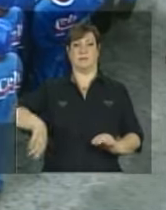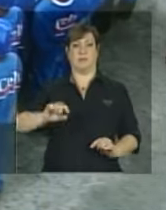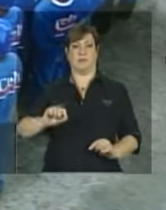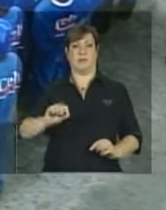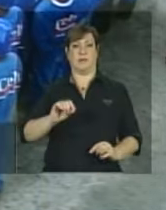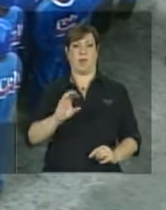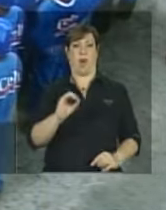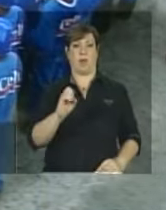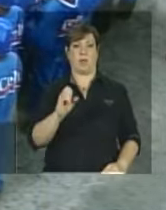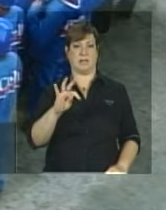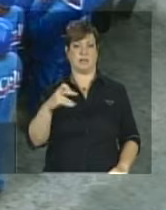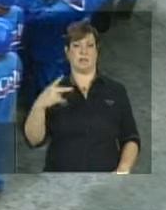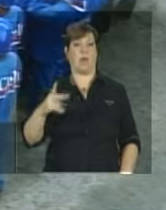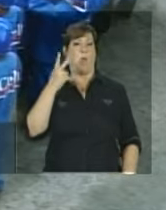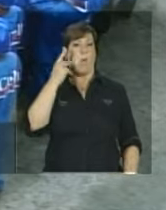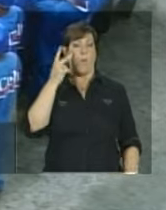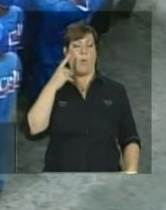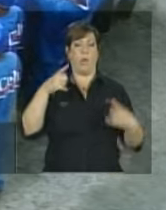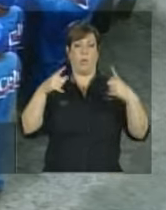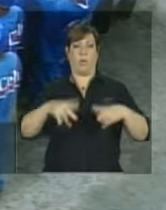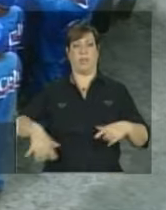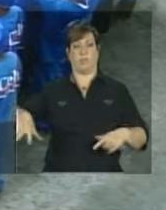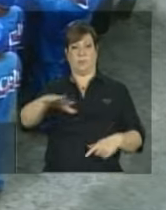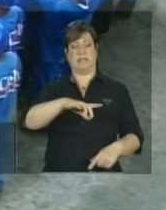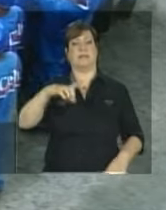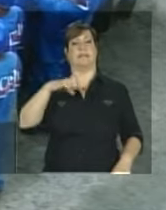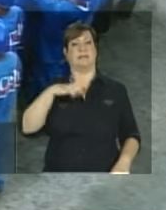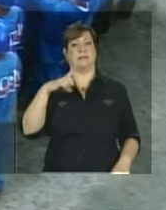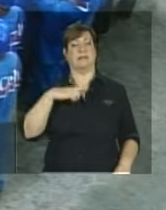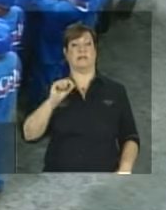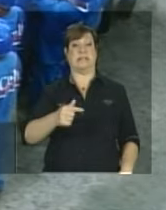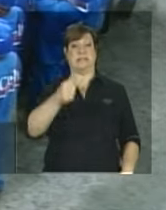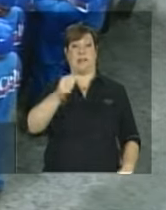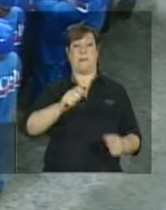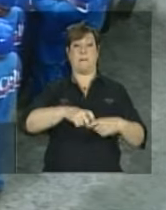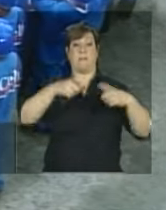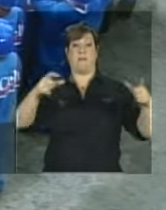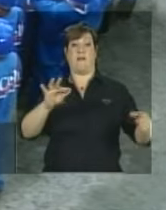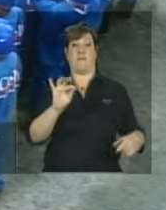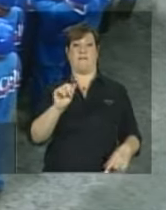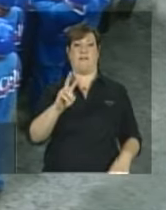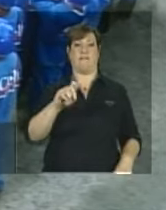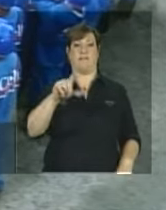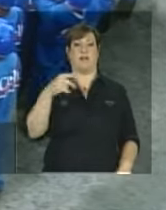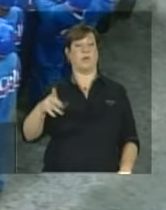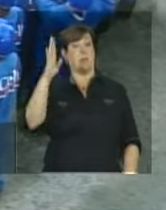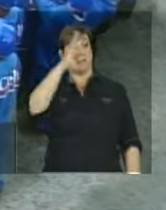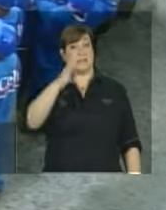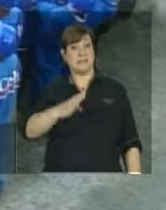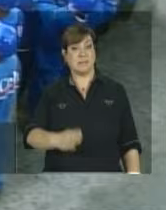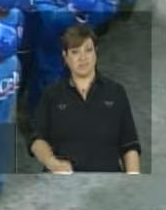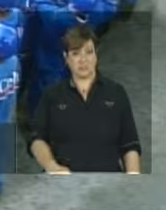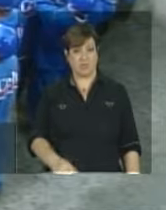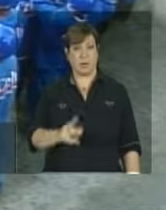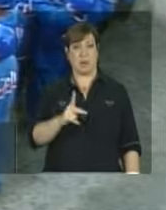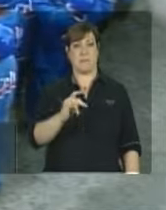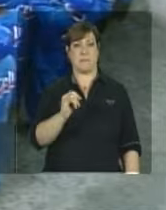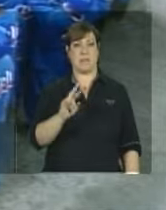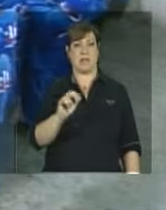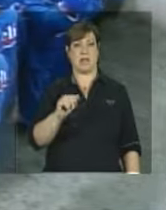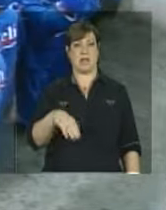Fortaleza, local onde se encontra a sétima maior favela do Brasil, que é o Pirambu.